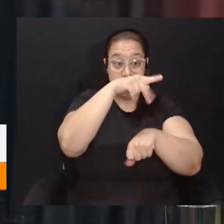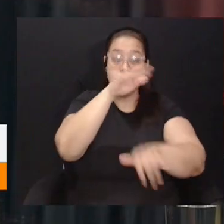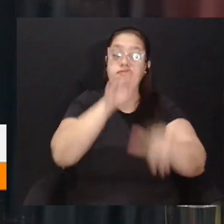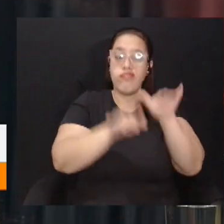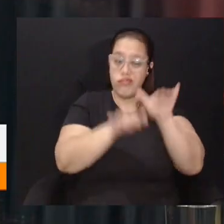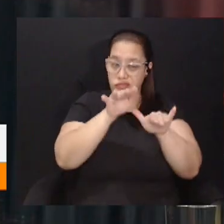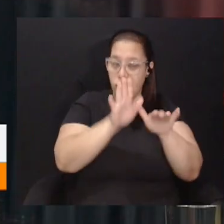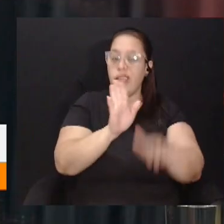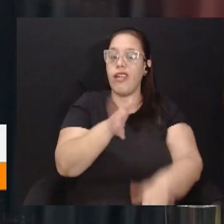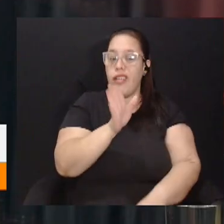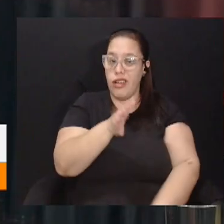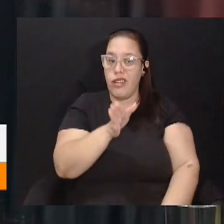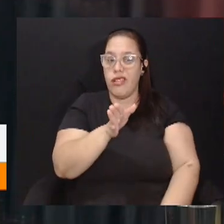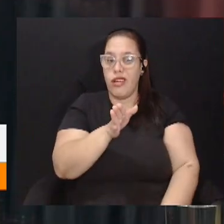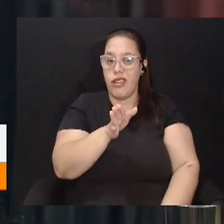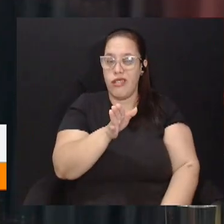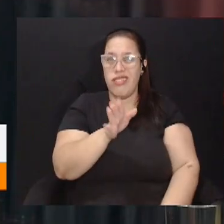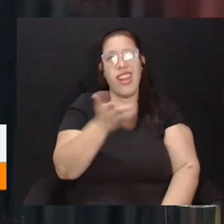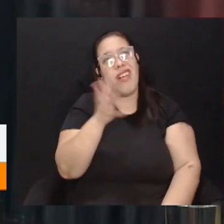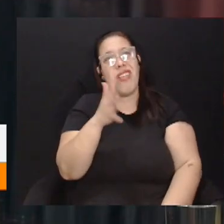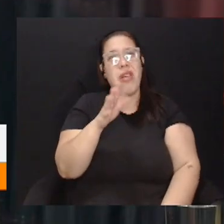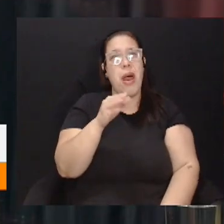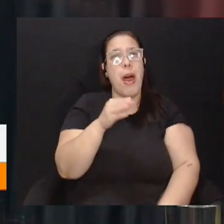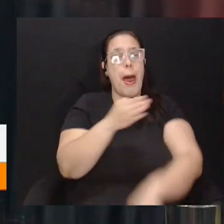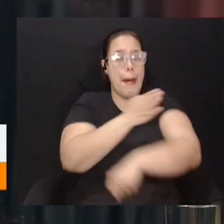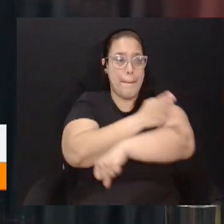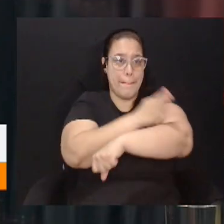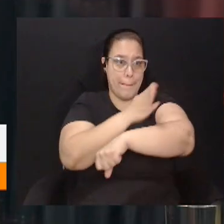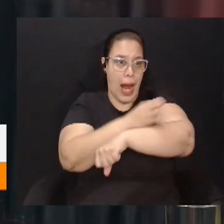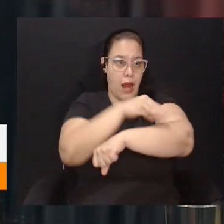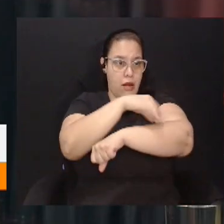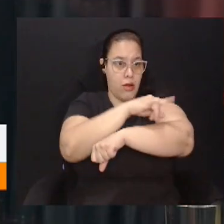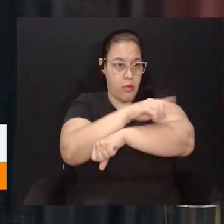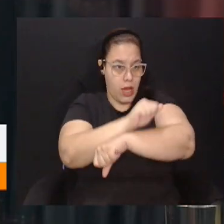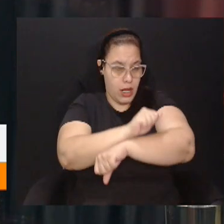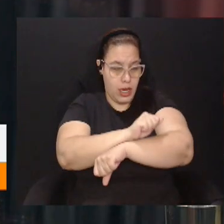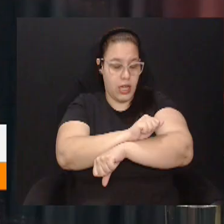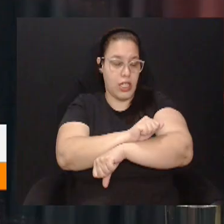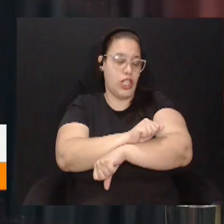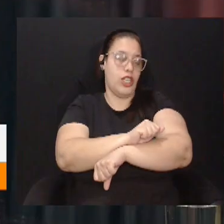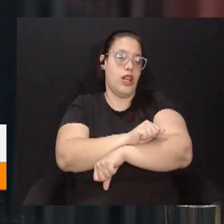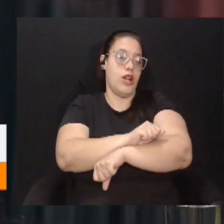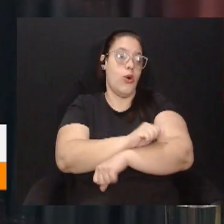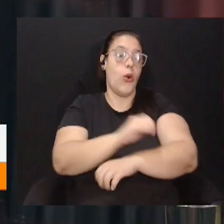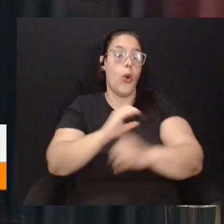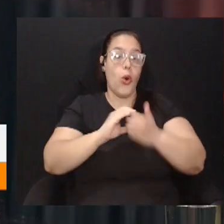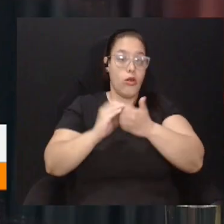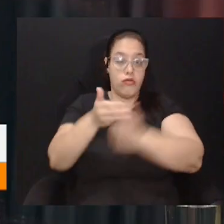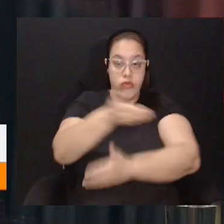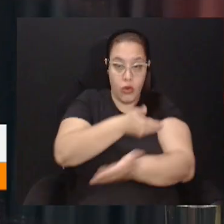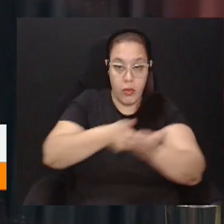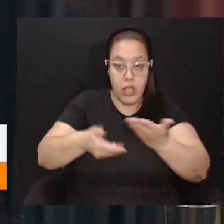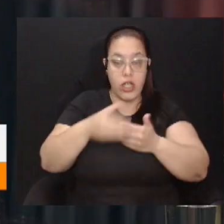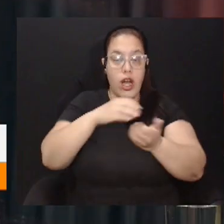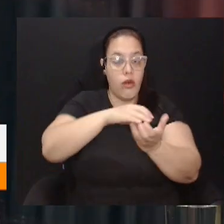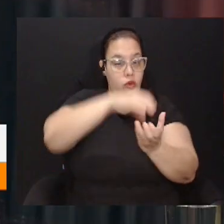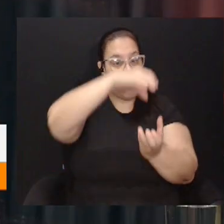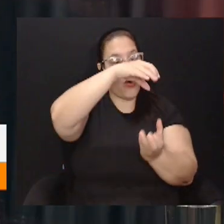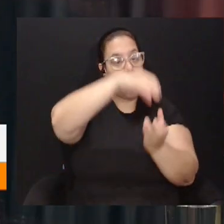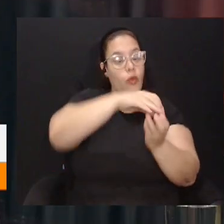na Idade Média, as pessoas, os cristãos, né, Uhum. trocavam ovos. Depois nós